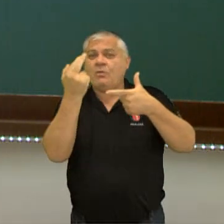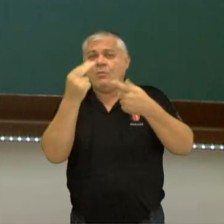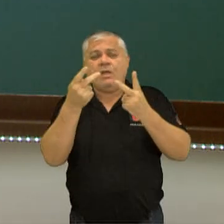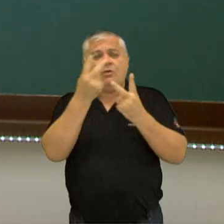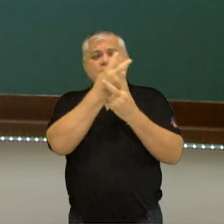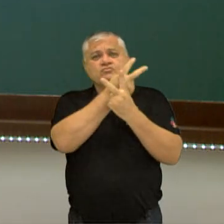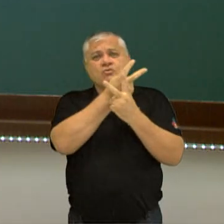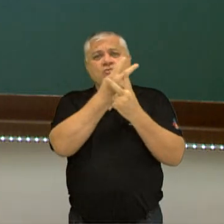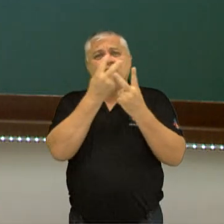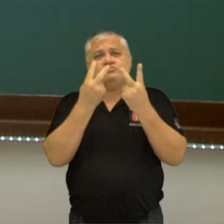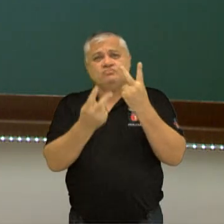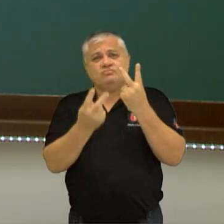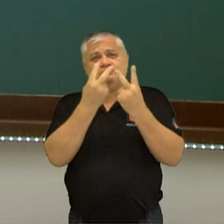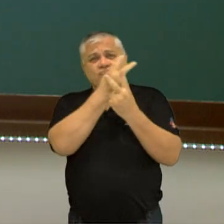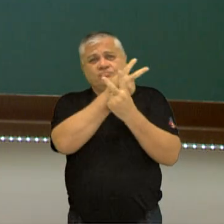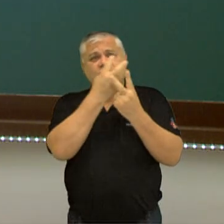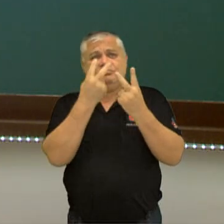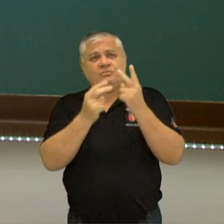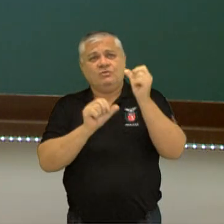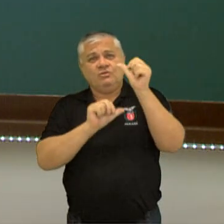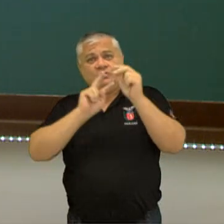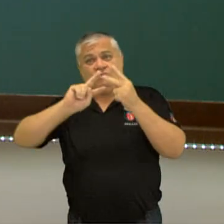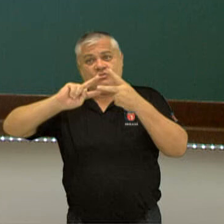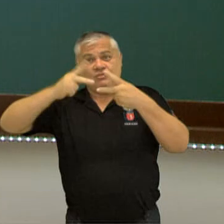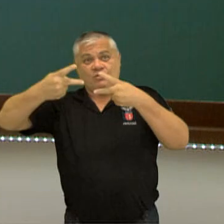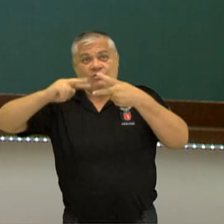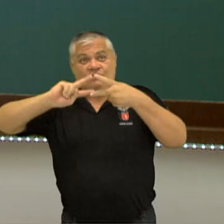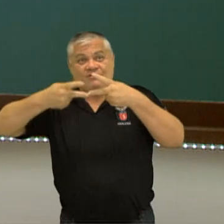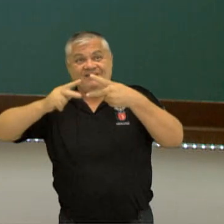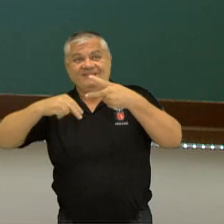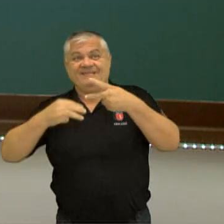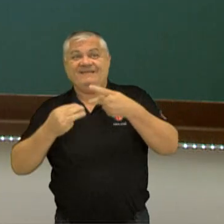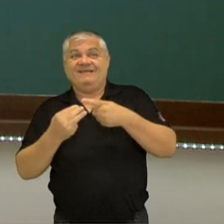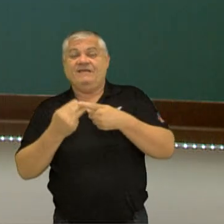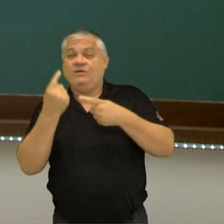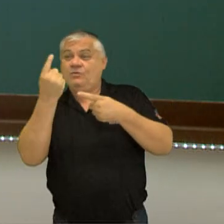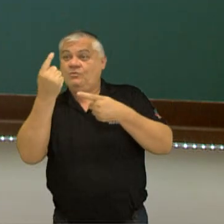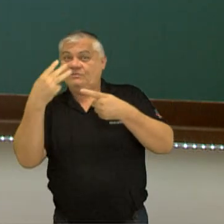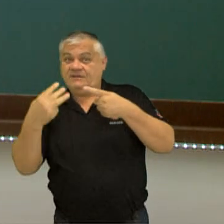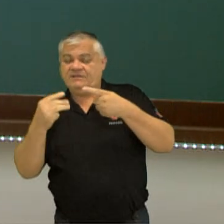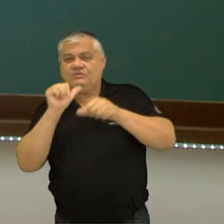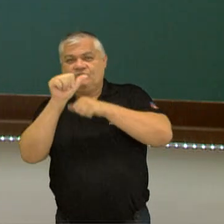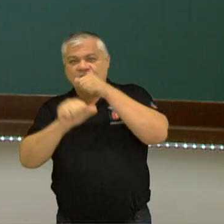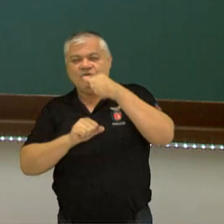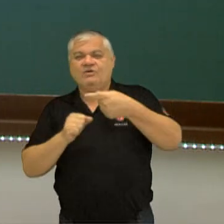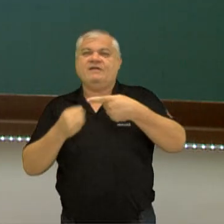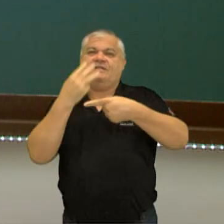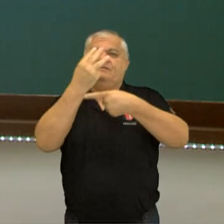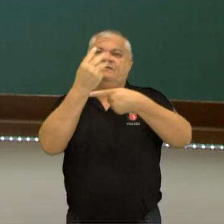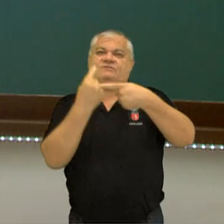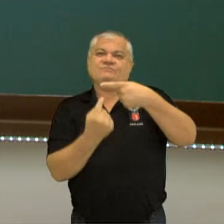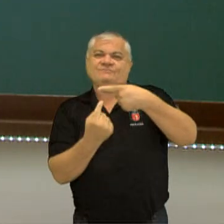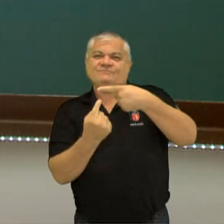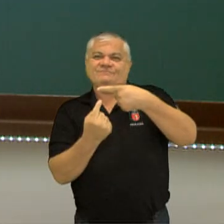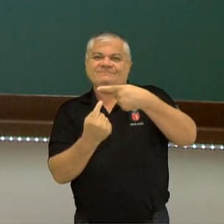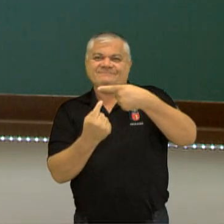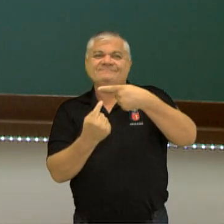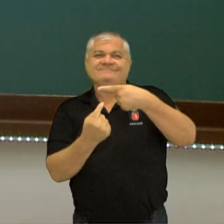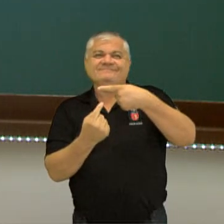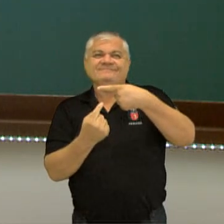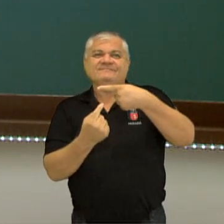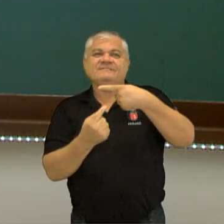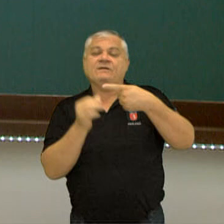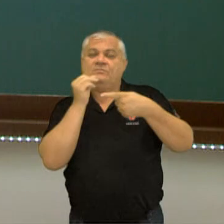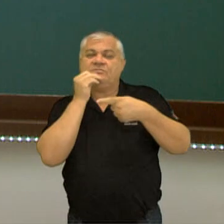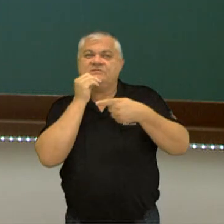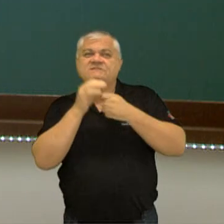primeira fração que está no numerador e inverter a do denominador. Então, eu tenho 1/3, vai ficar 3 sobre 1, tá bom? Então,